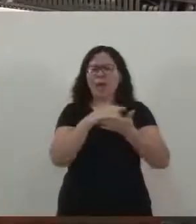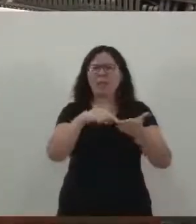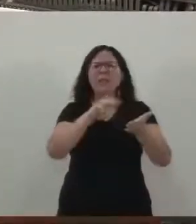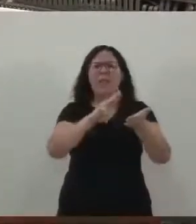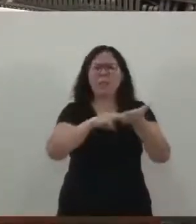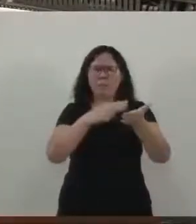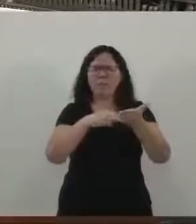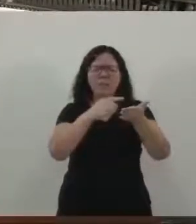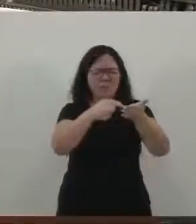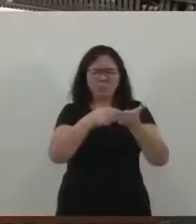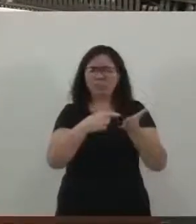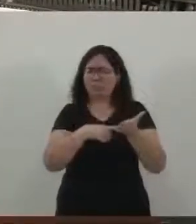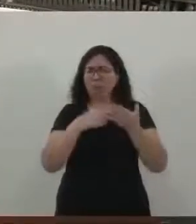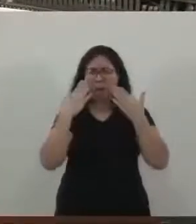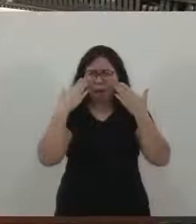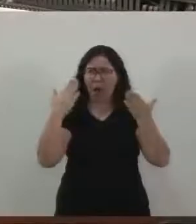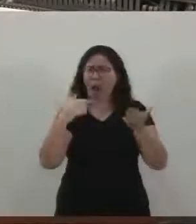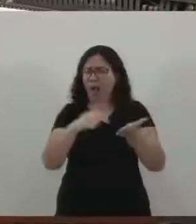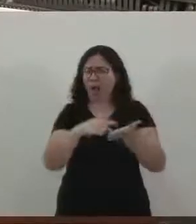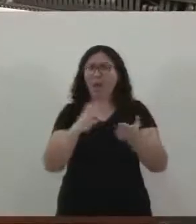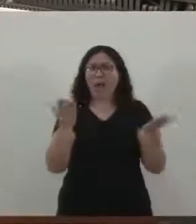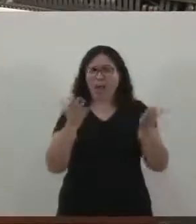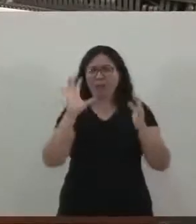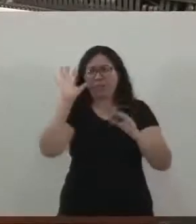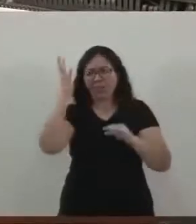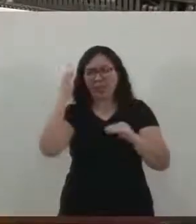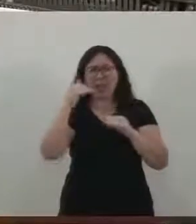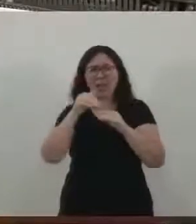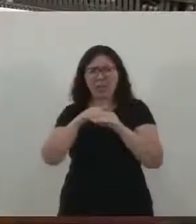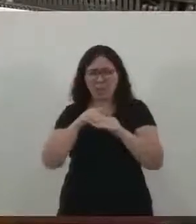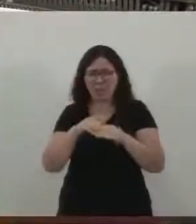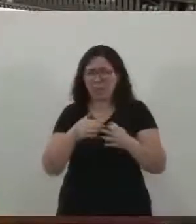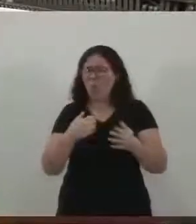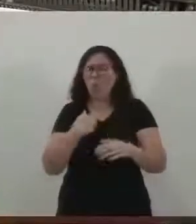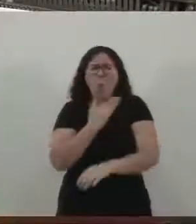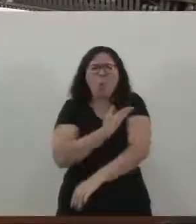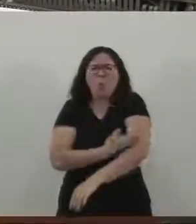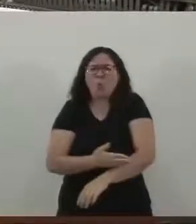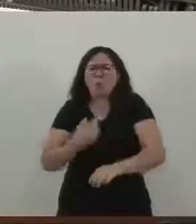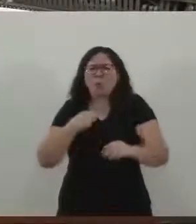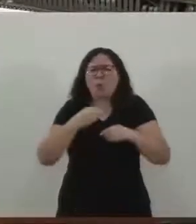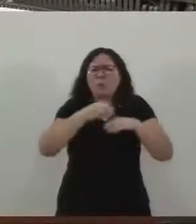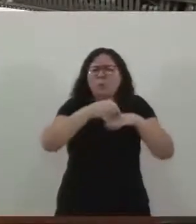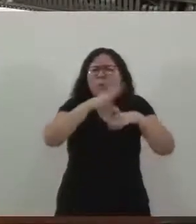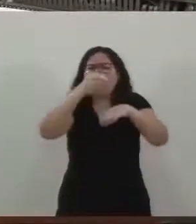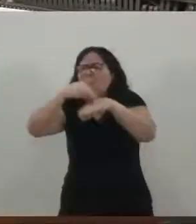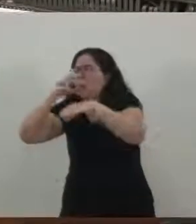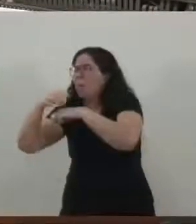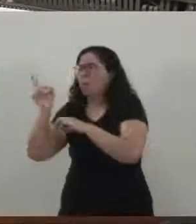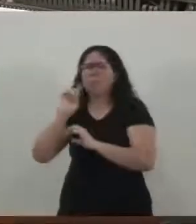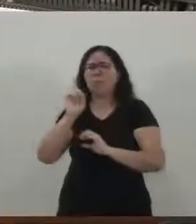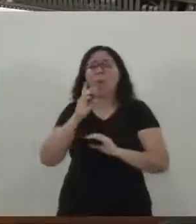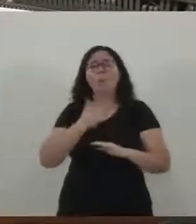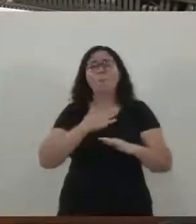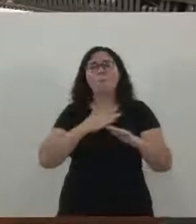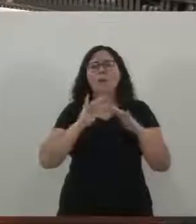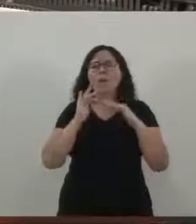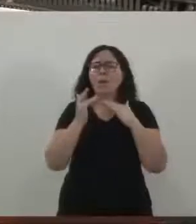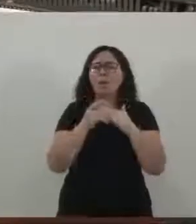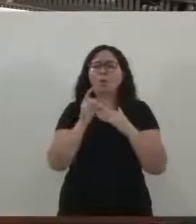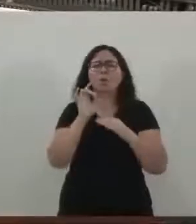bem tranquilo, está aqui, porque ainda mais em época de campanha. Fora de campanha eu já não compartilho. Eu procuro usar a minha rede social só para